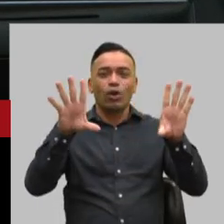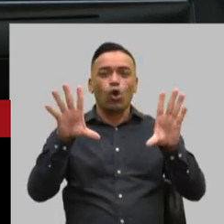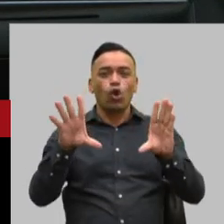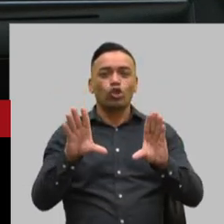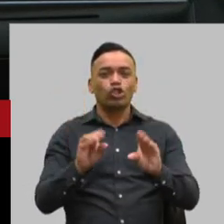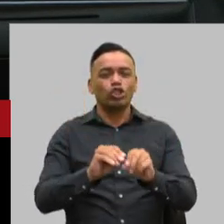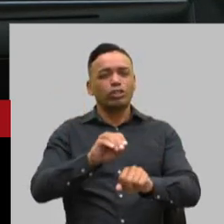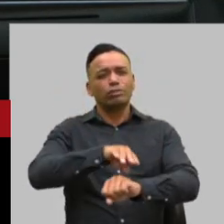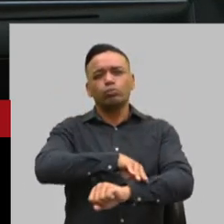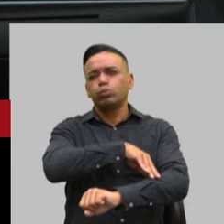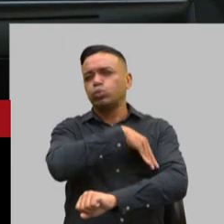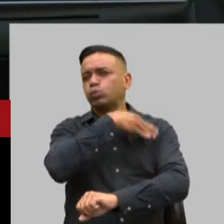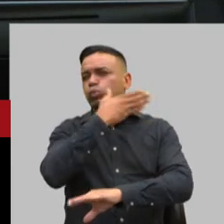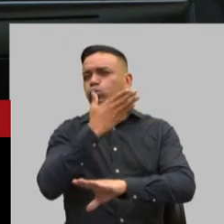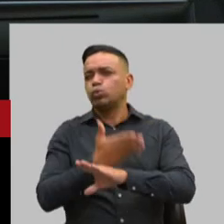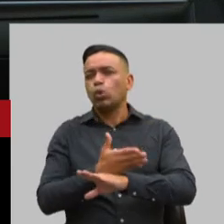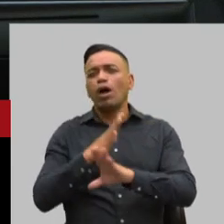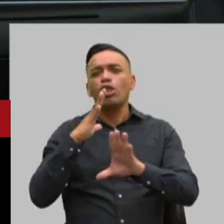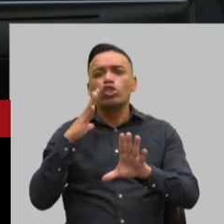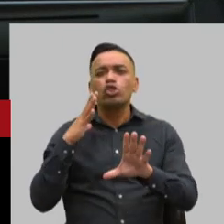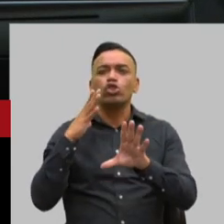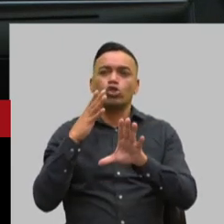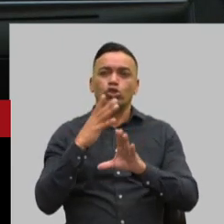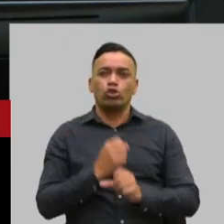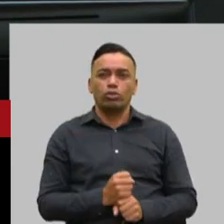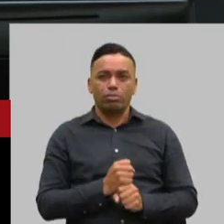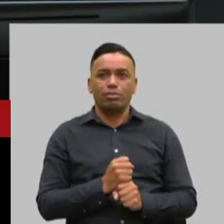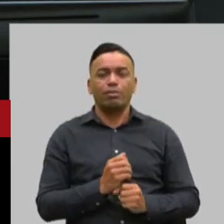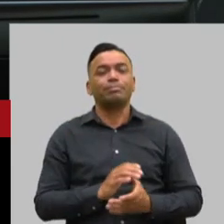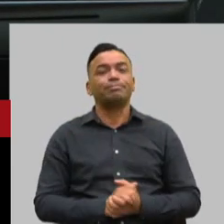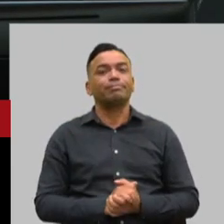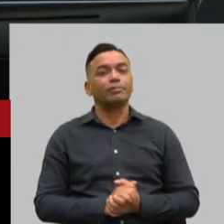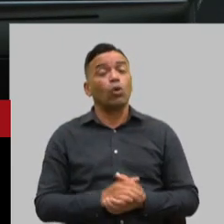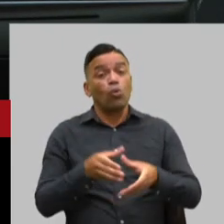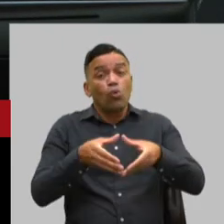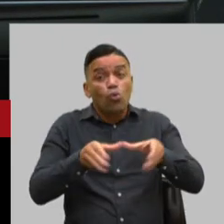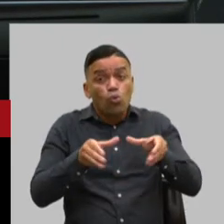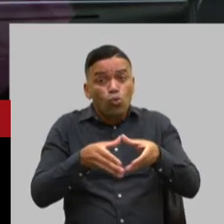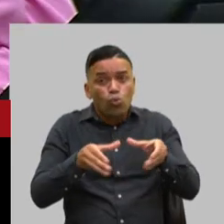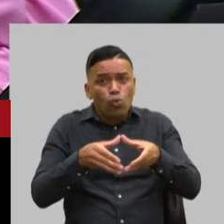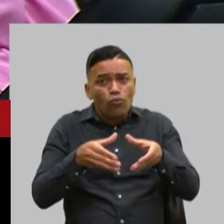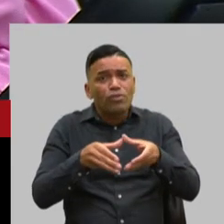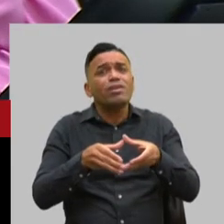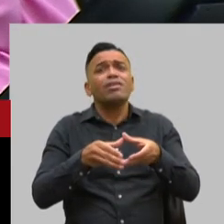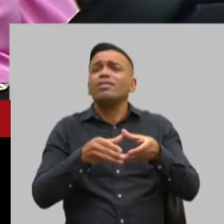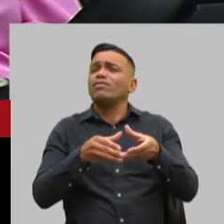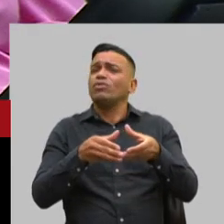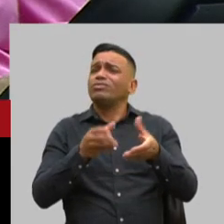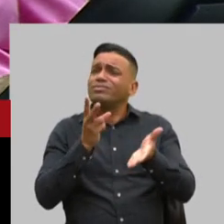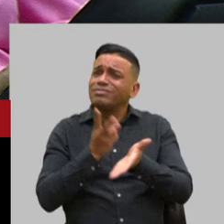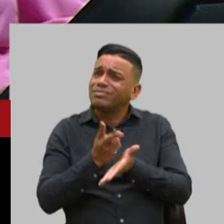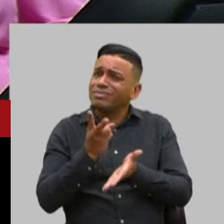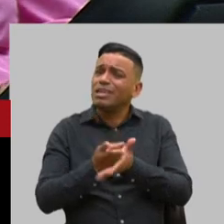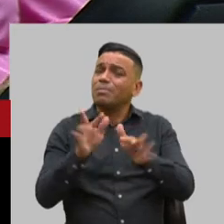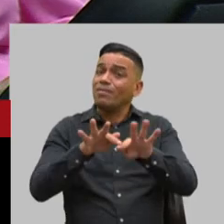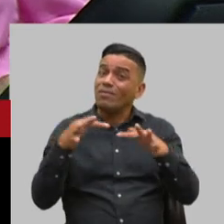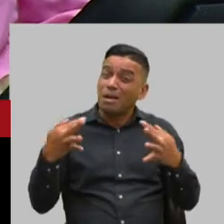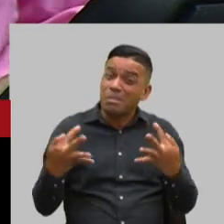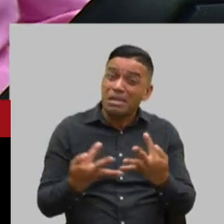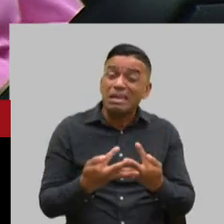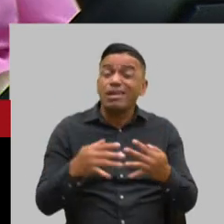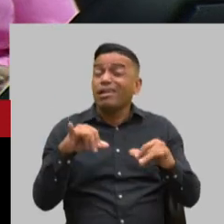integral. Apesar de seu convívio constante com famílias que têm enfrentado cenários muito